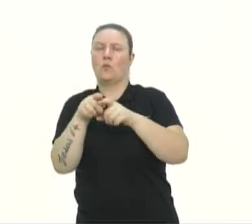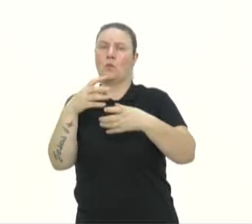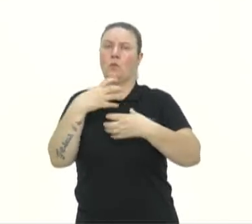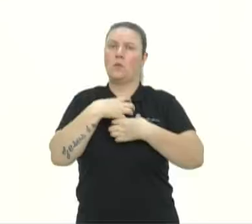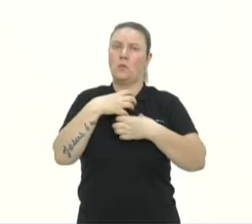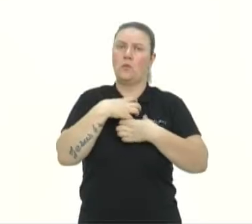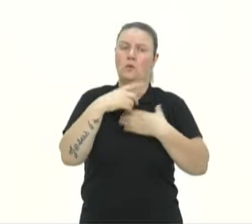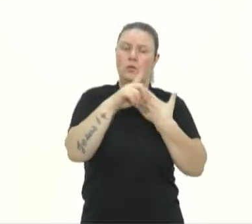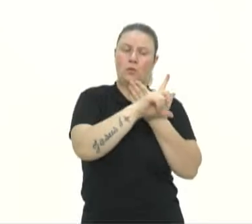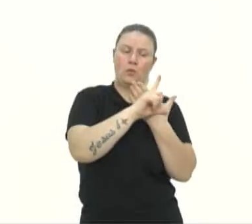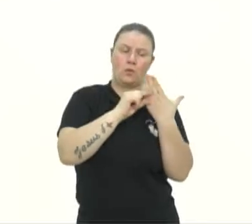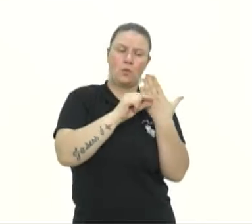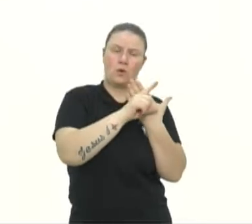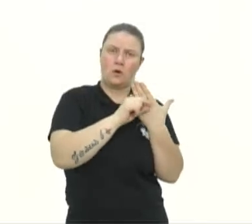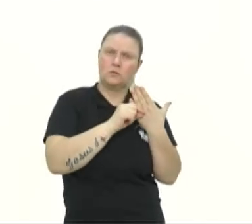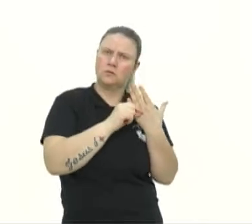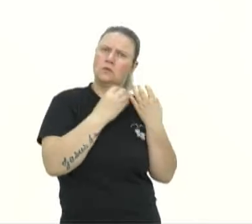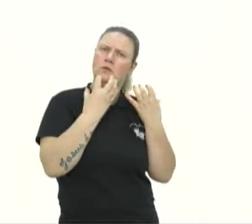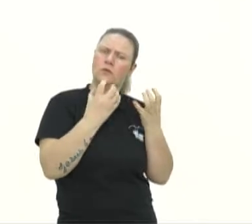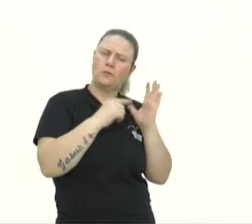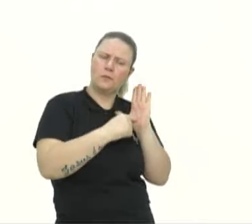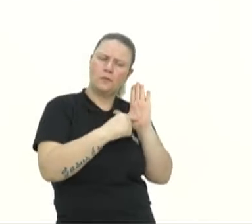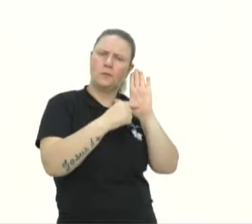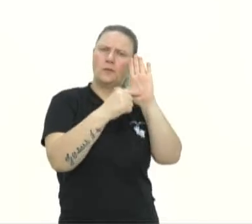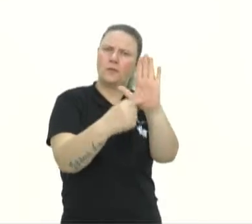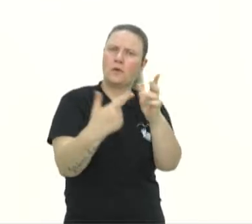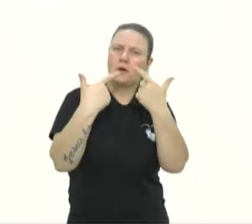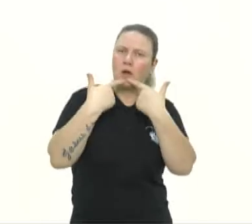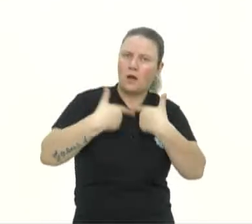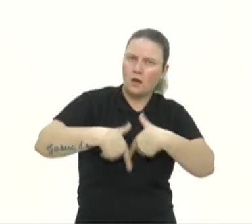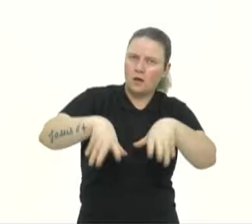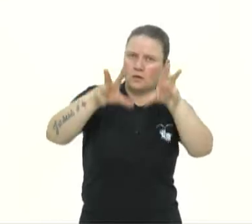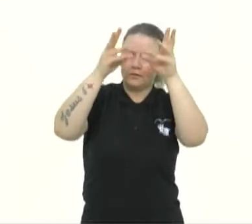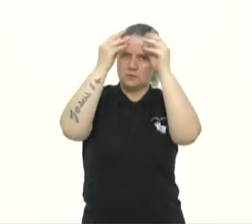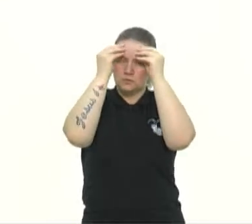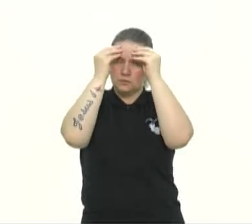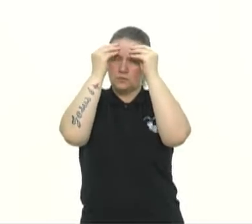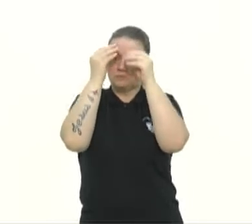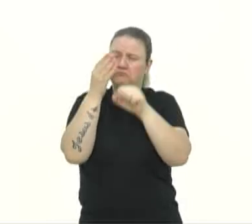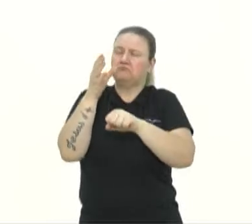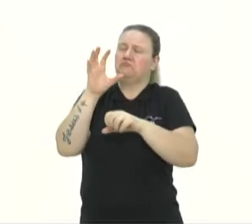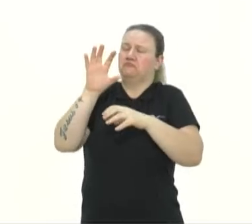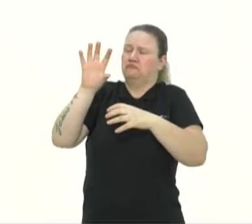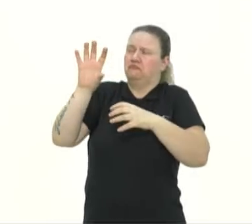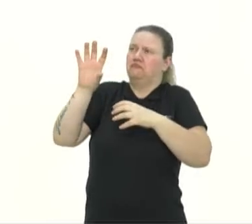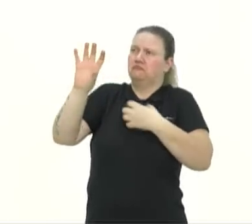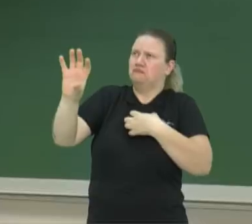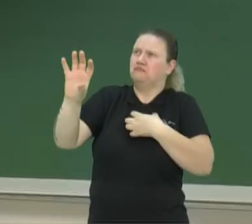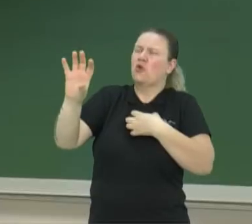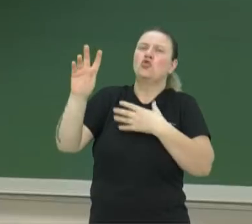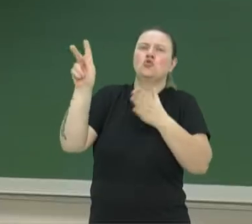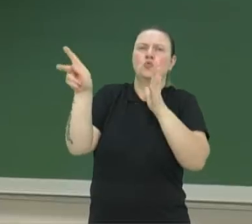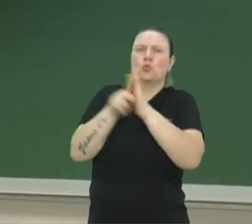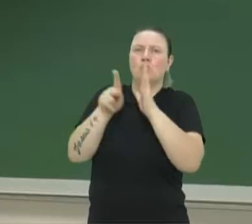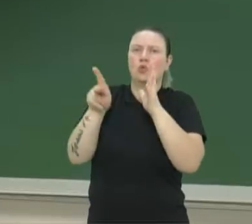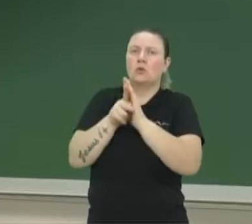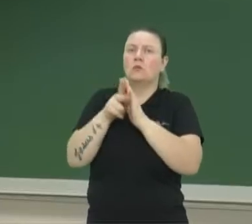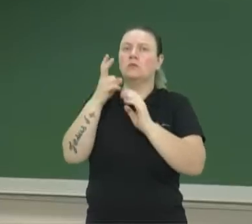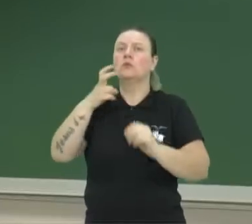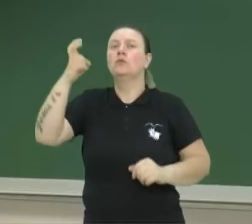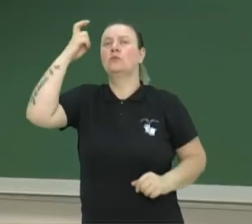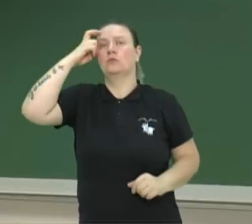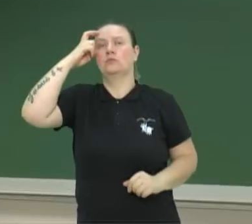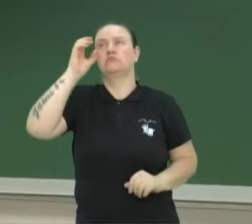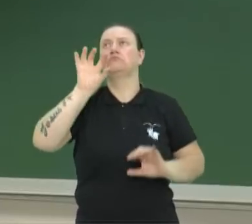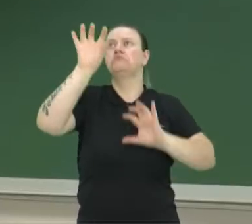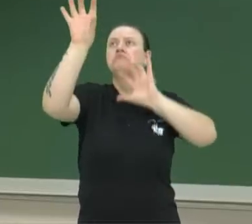autores buscam apresentar a linguagem tal e qual ela se realiza na sociedade. Então, se o mineiro fala